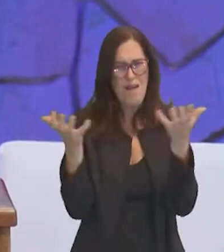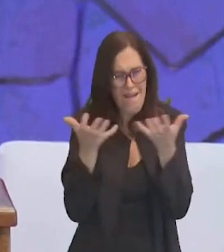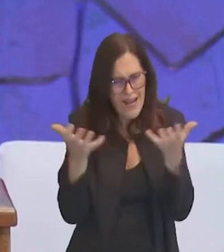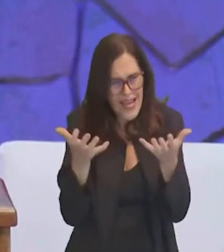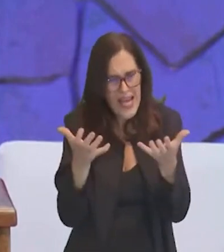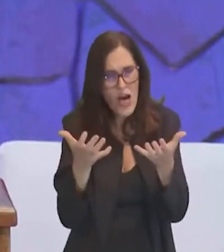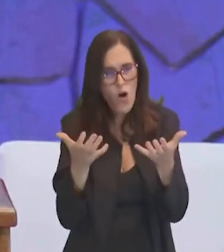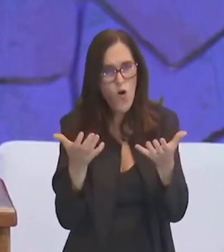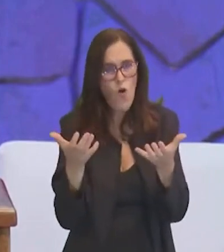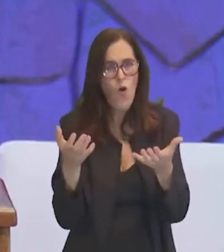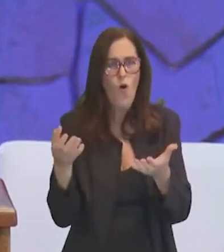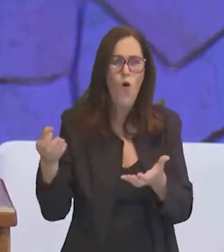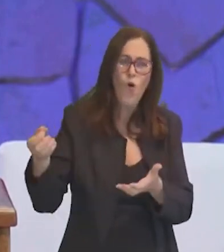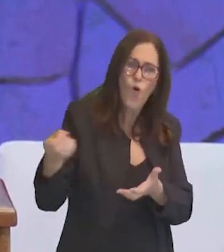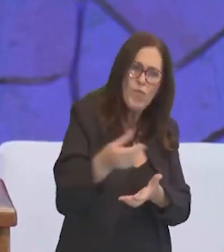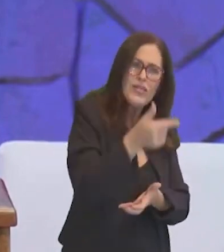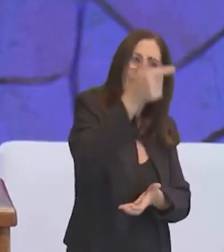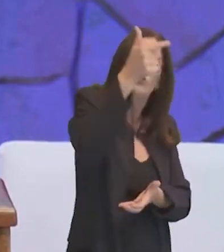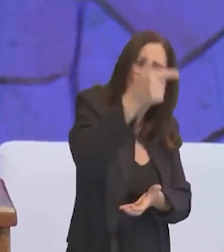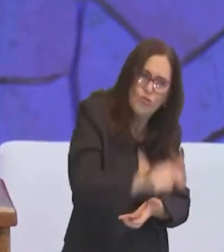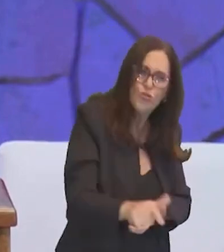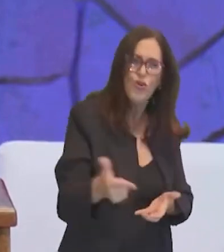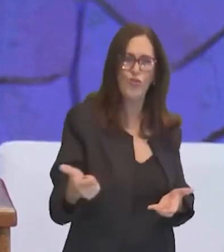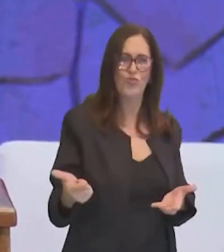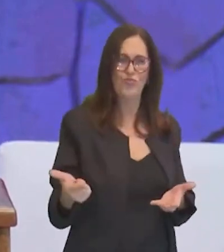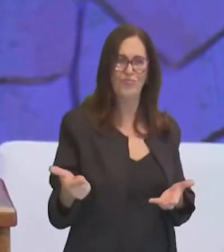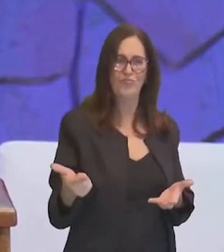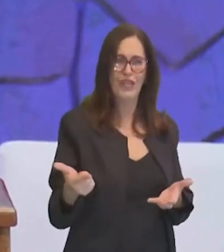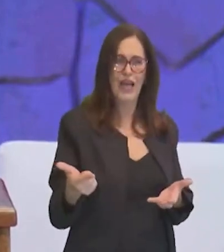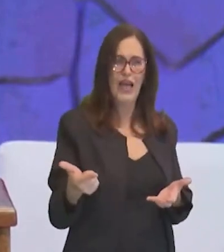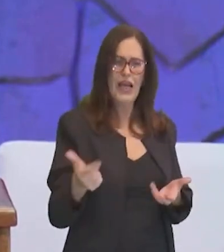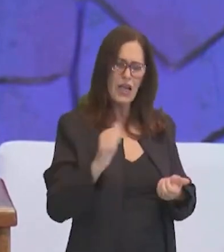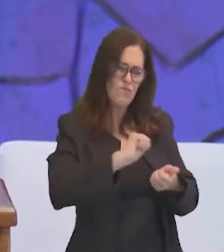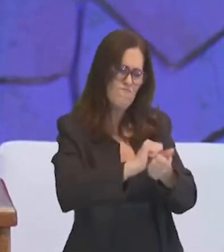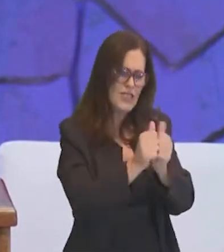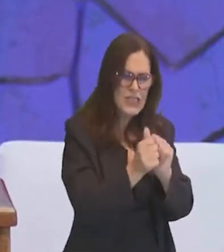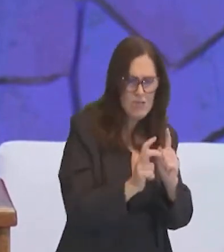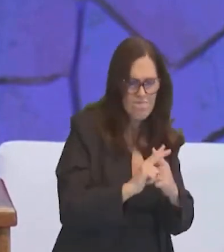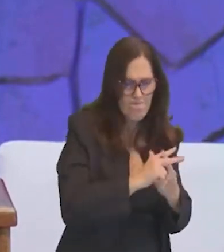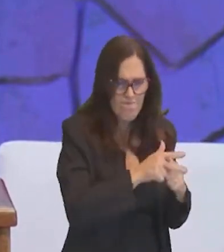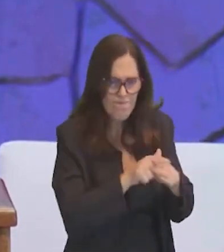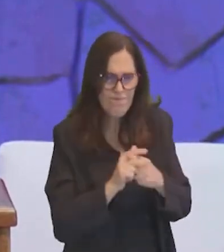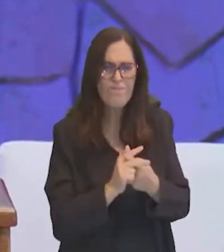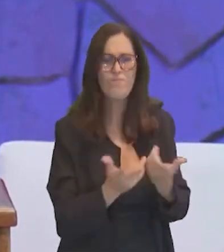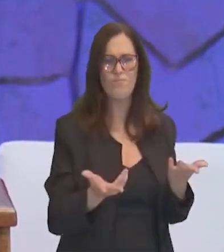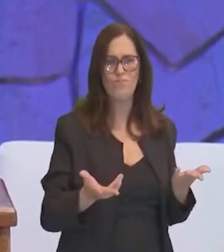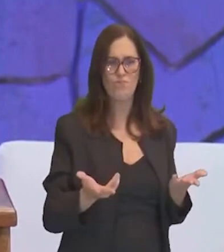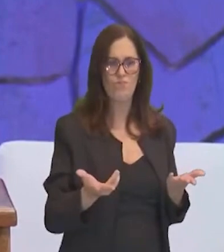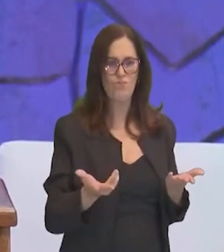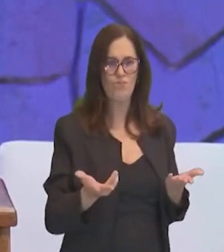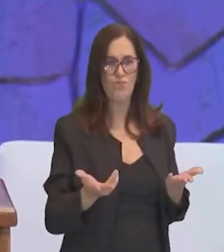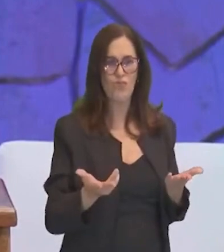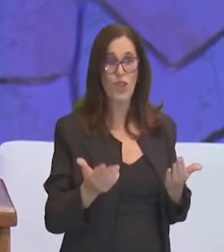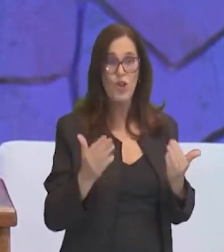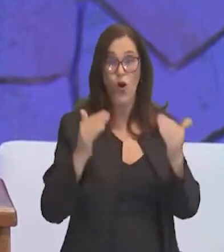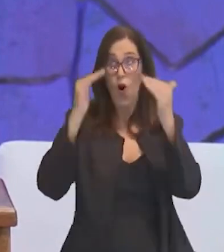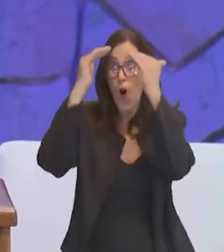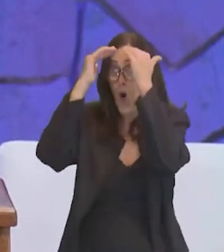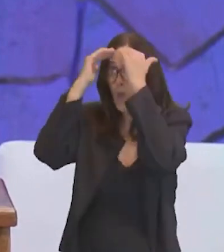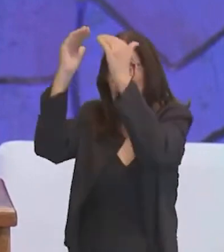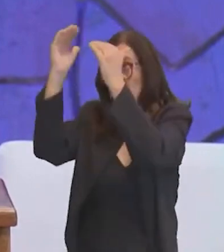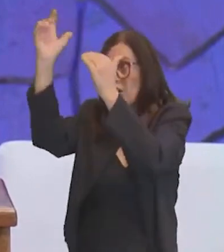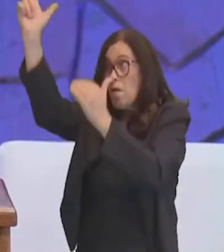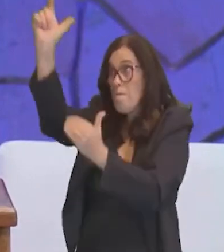recomeçar. Eles queriam fazer ajustes com Deus. E obedecendo então a palavra